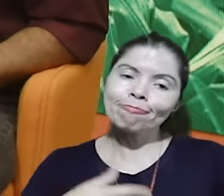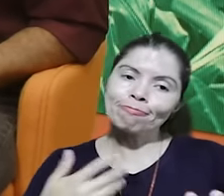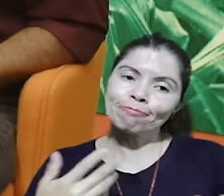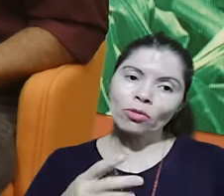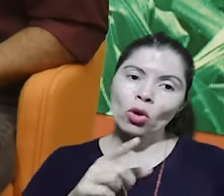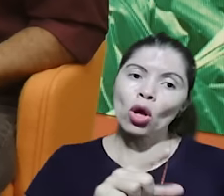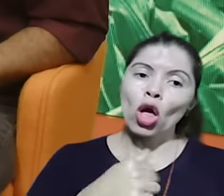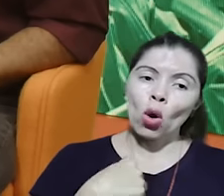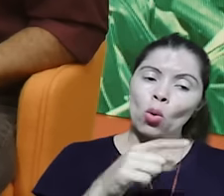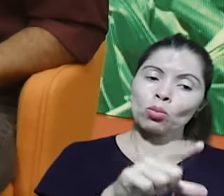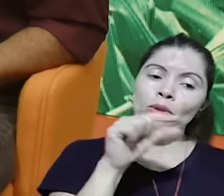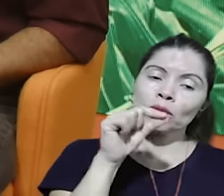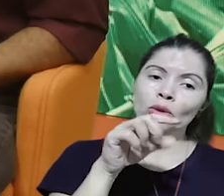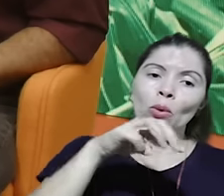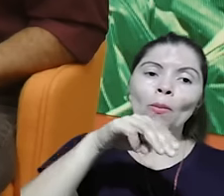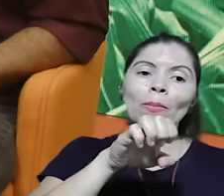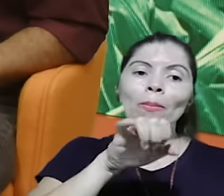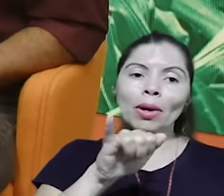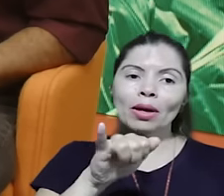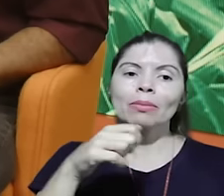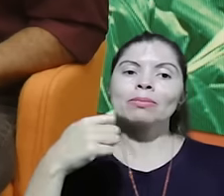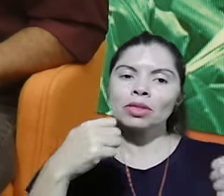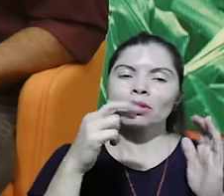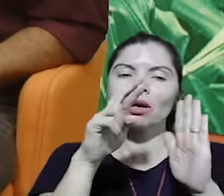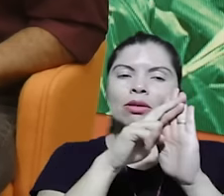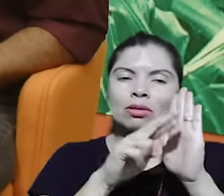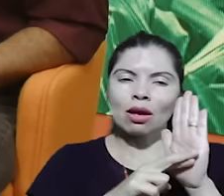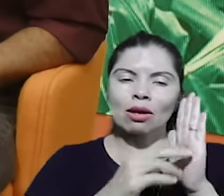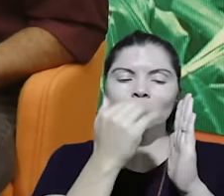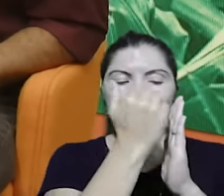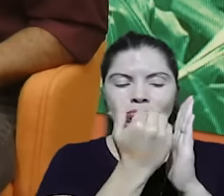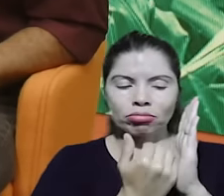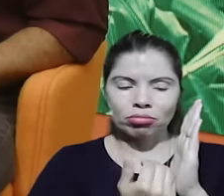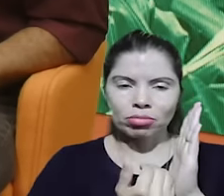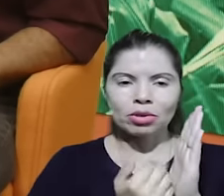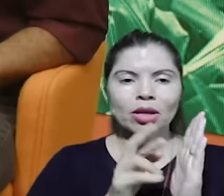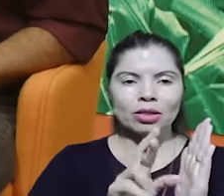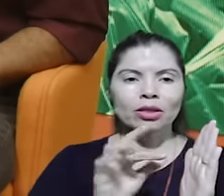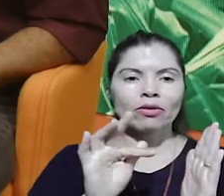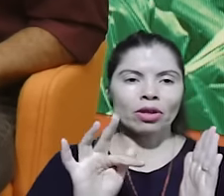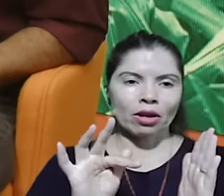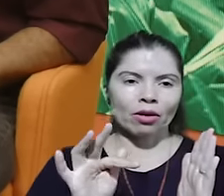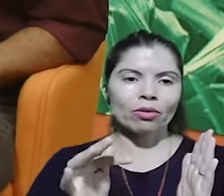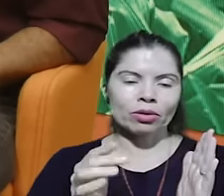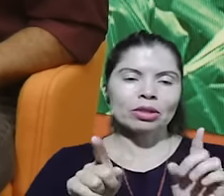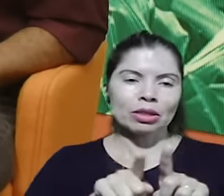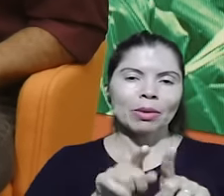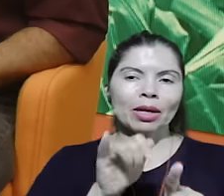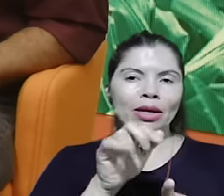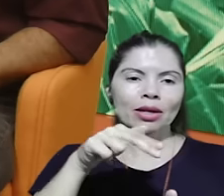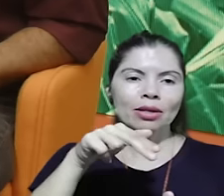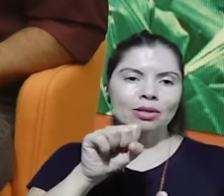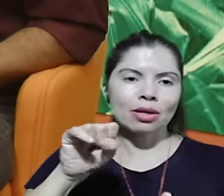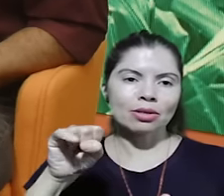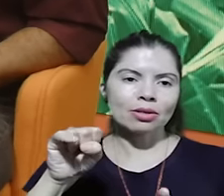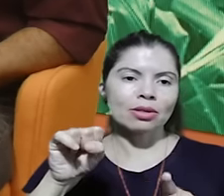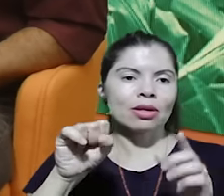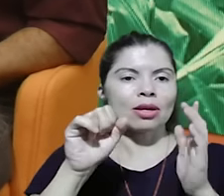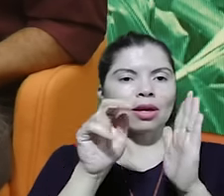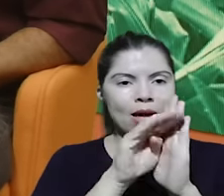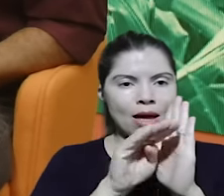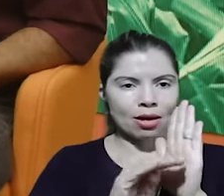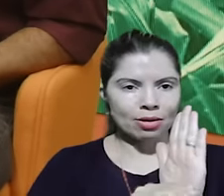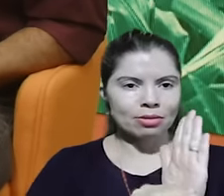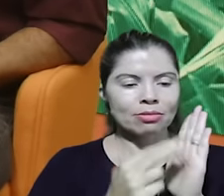eu tenho que ter esse perfil exigido pela Receita e pelo INSS porque Senão eu perco a minha condição de